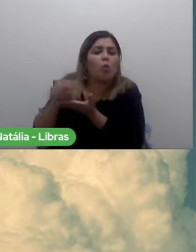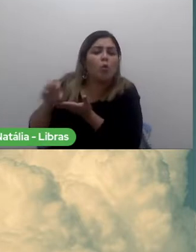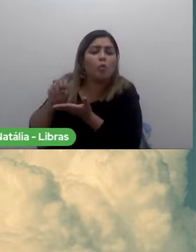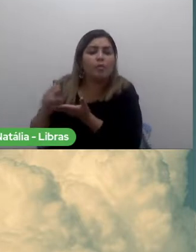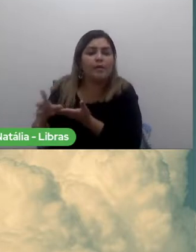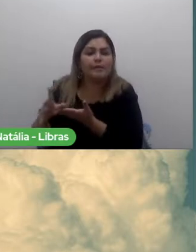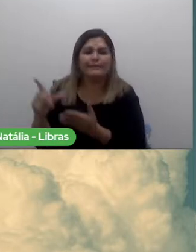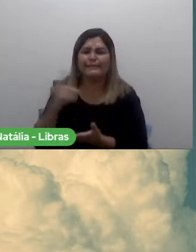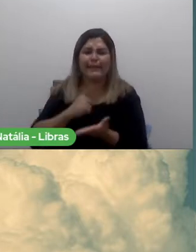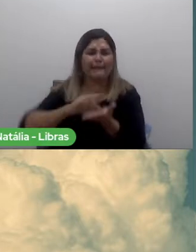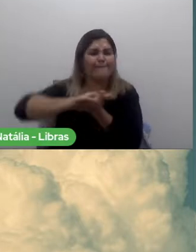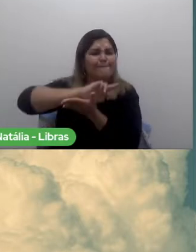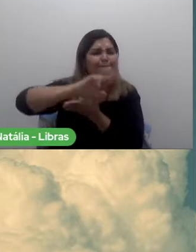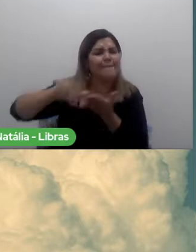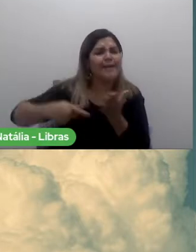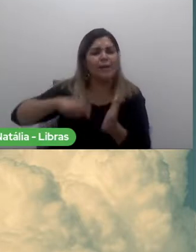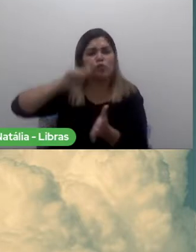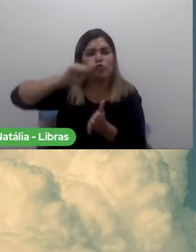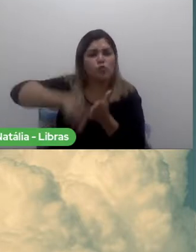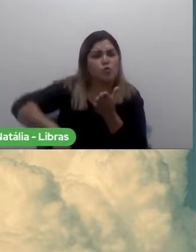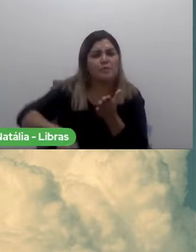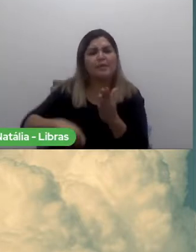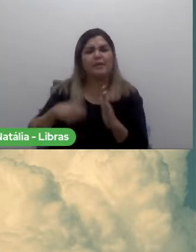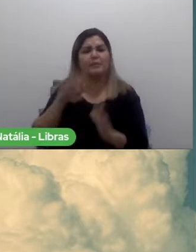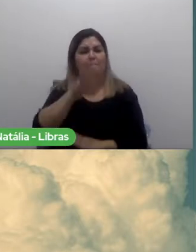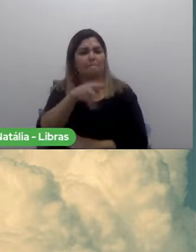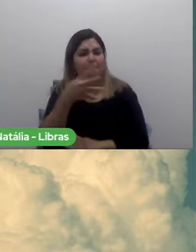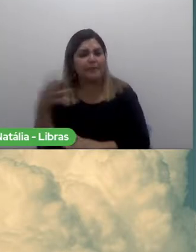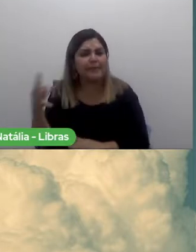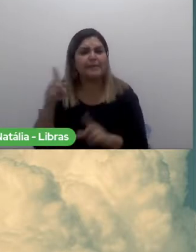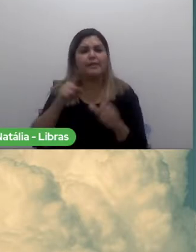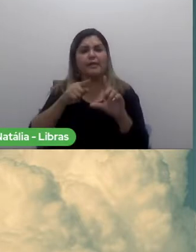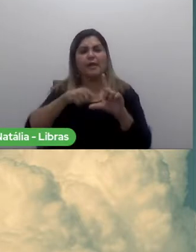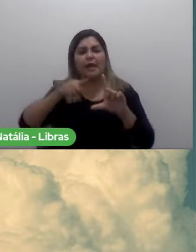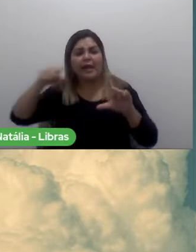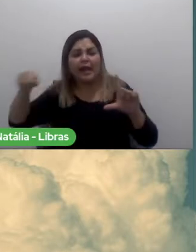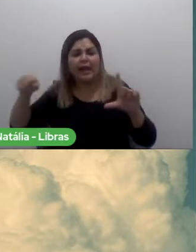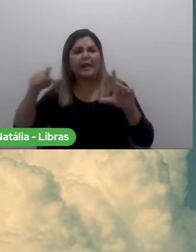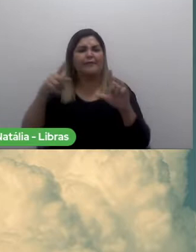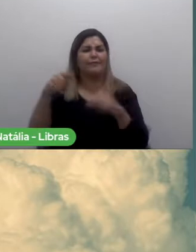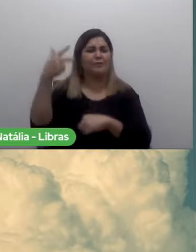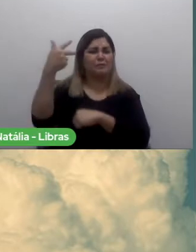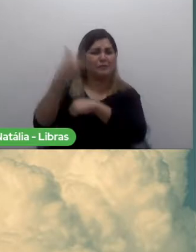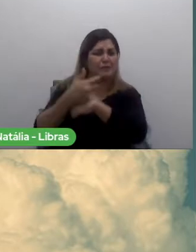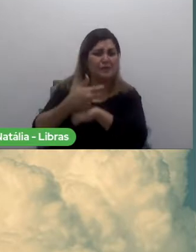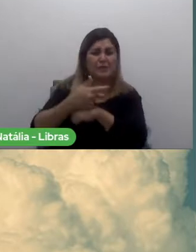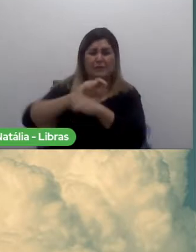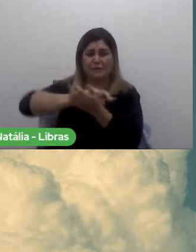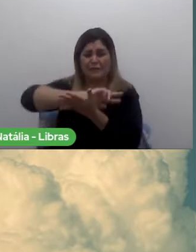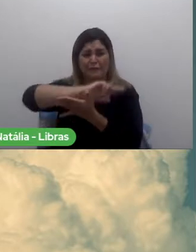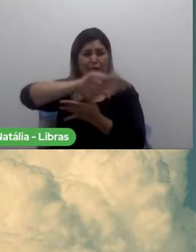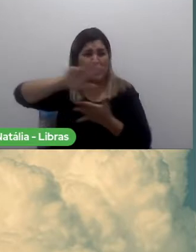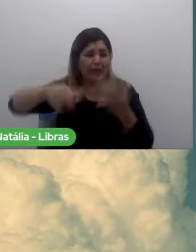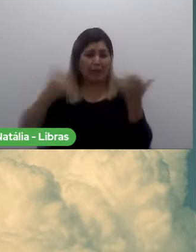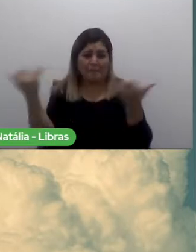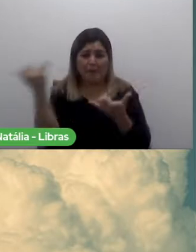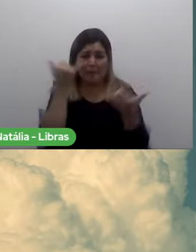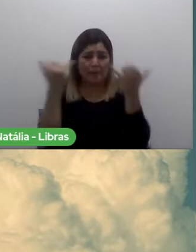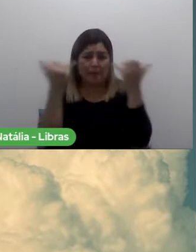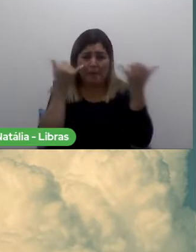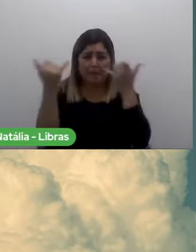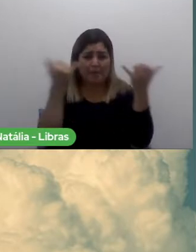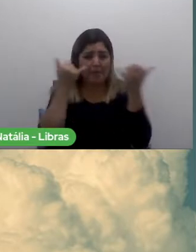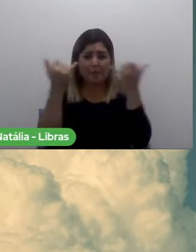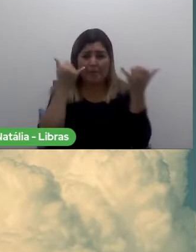muitos documentos, são planilhas, são gráficos, são vídeos, são zilhões de informações catalogadas em algum